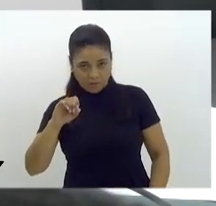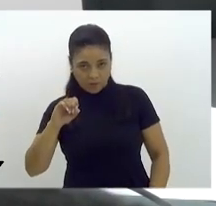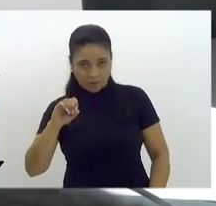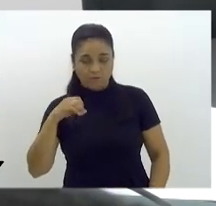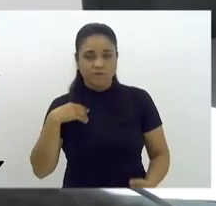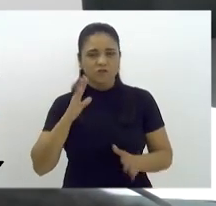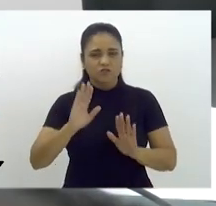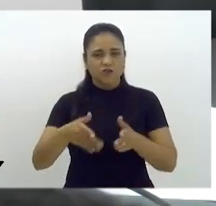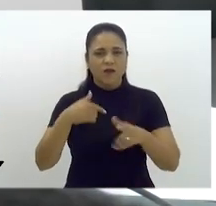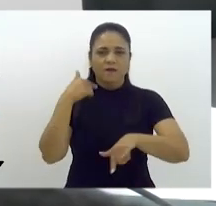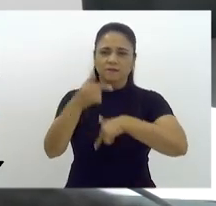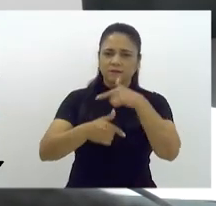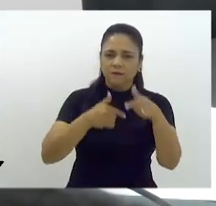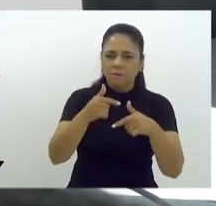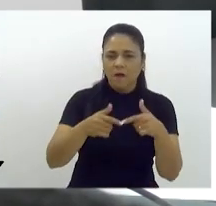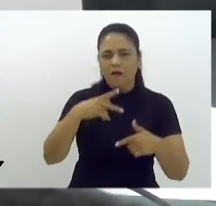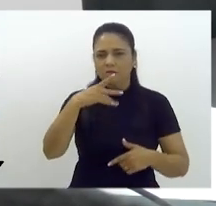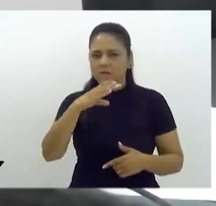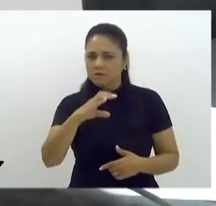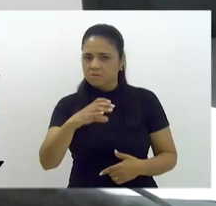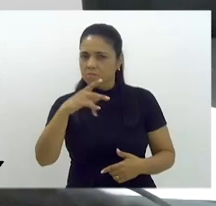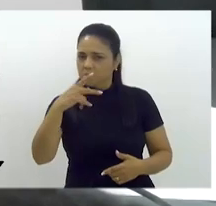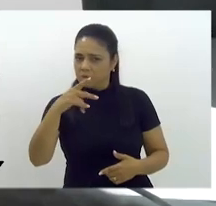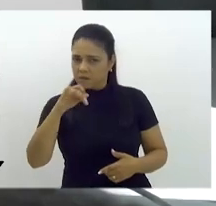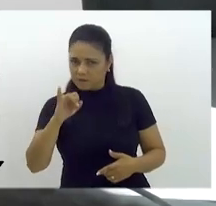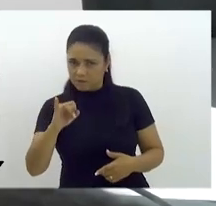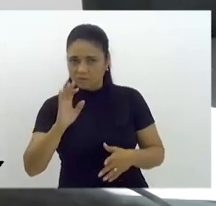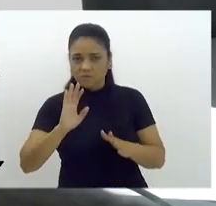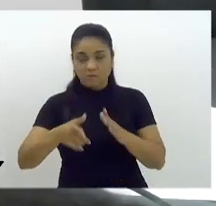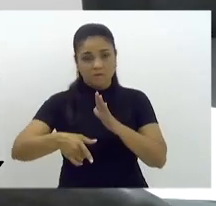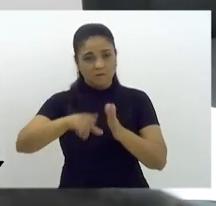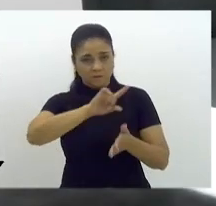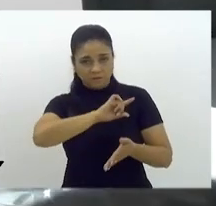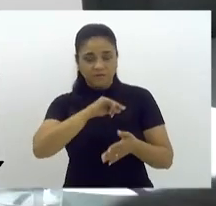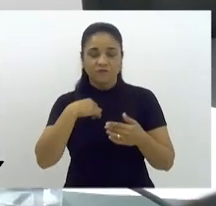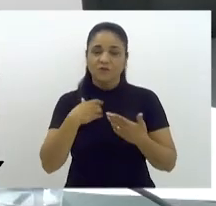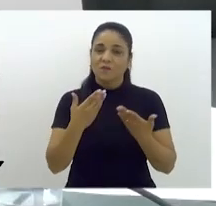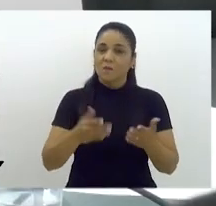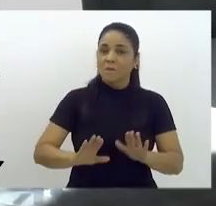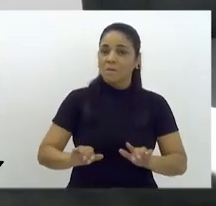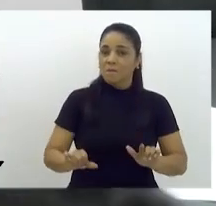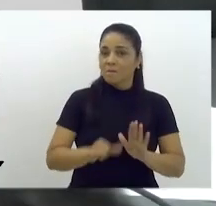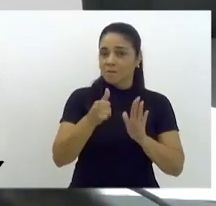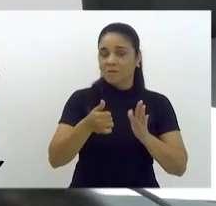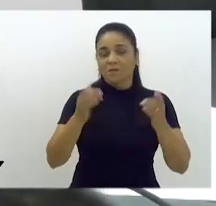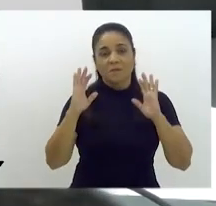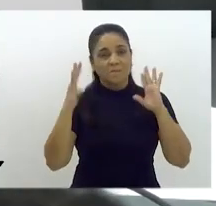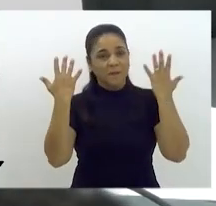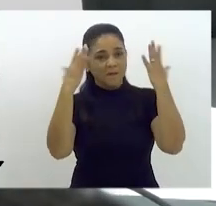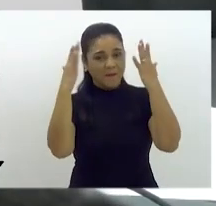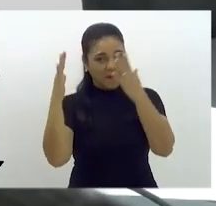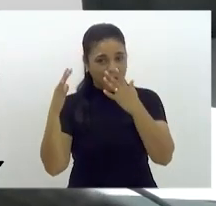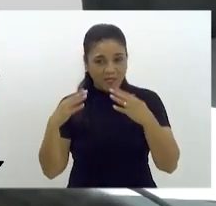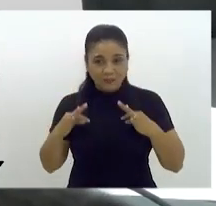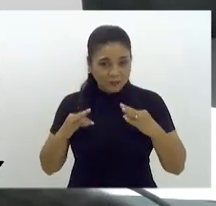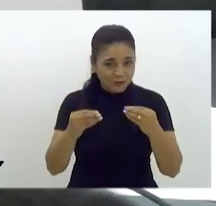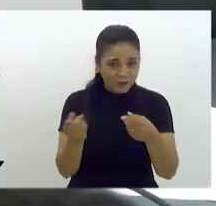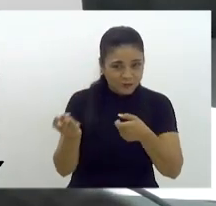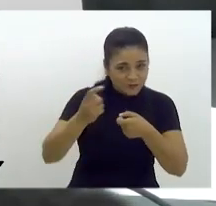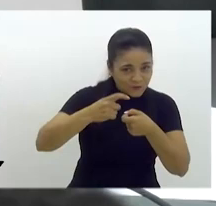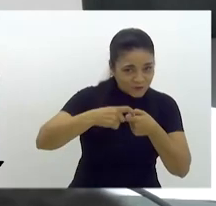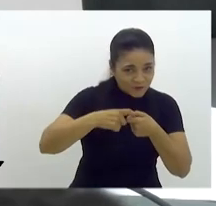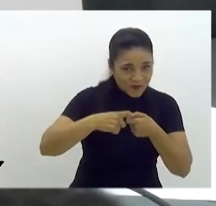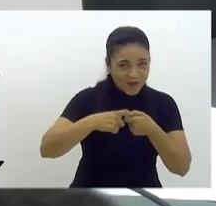foram realizados por essa CPI é primeiro saudando a todos e todas pelo retorno né aí tivemos